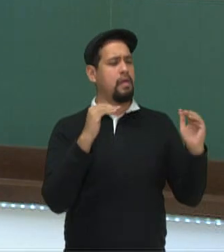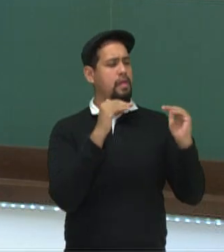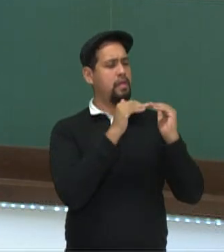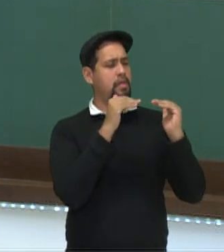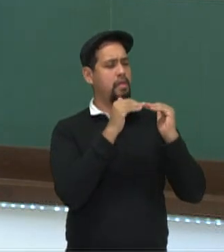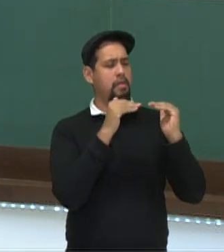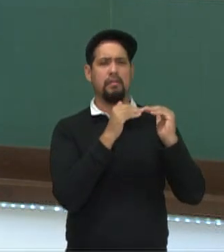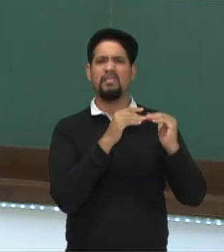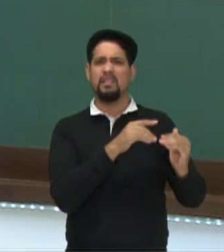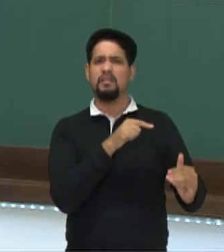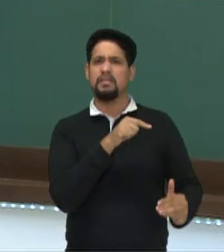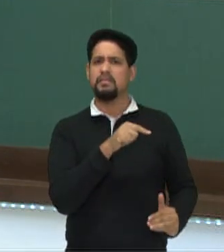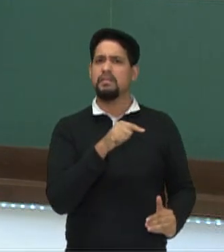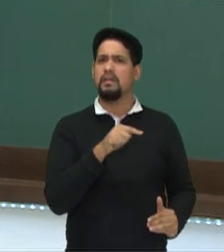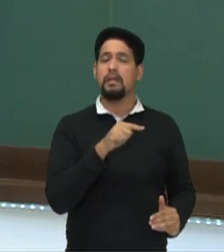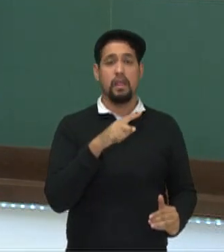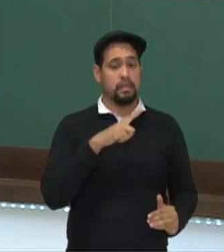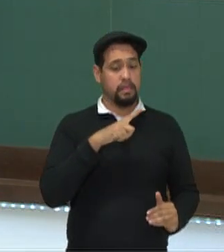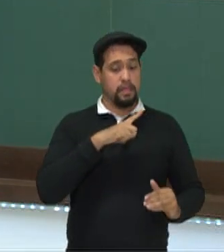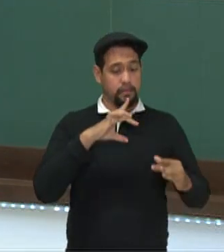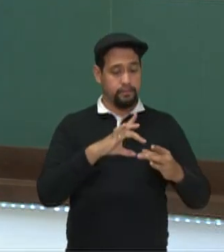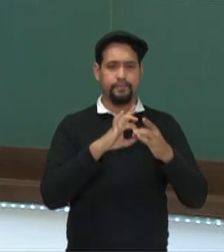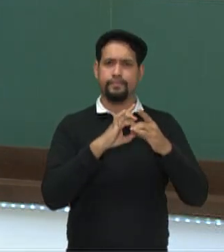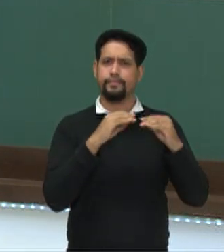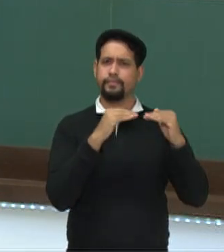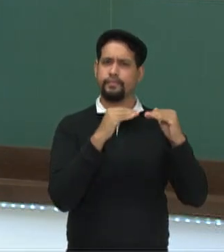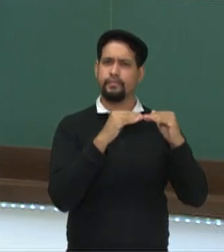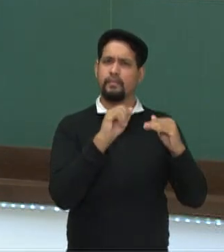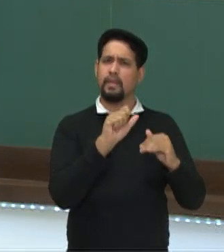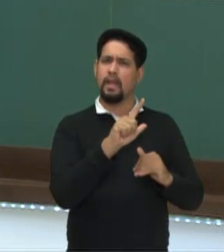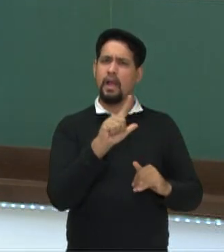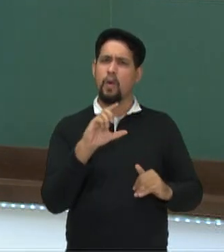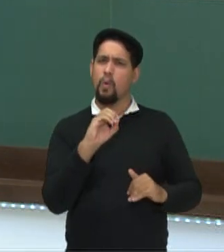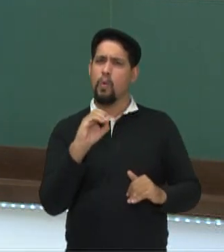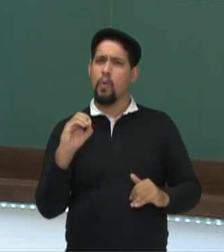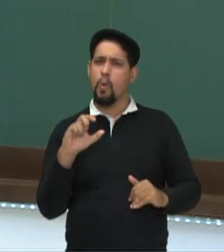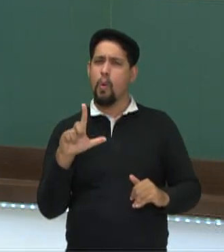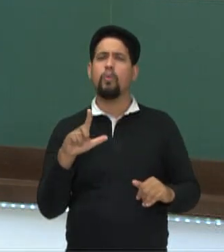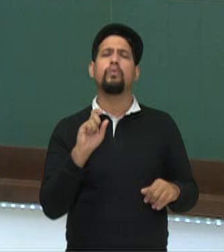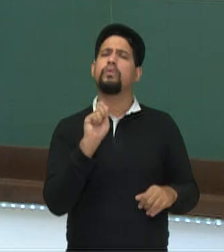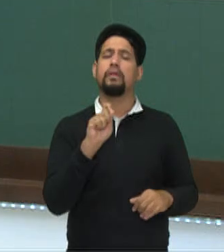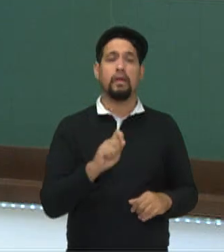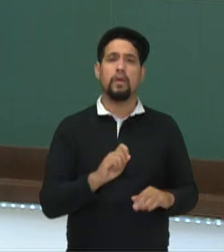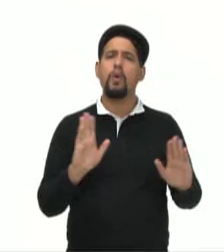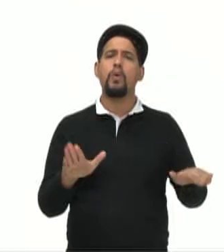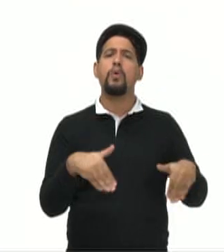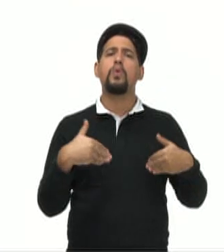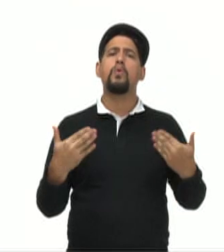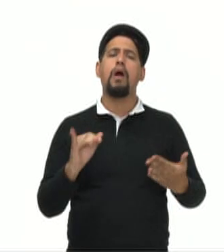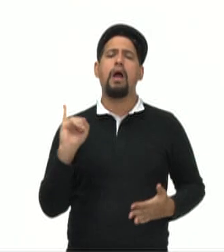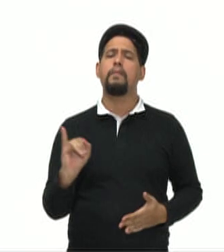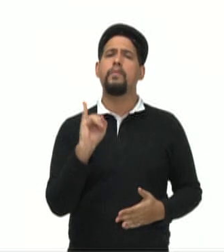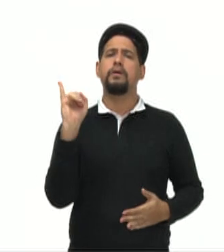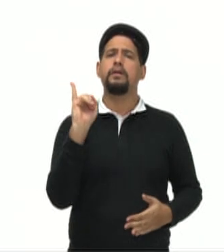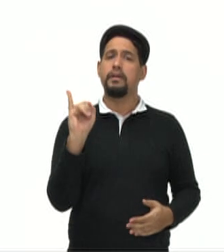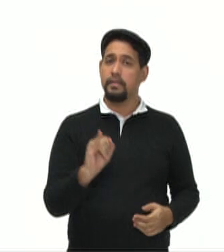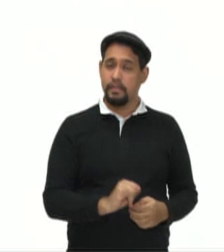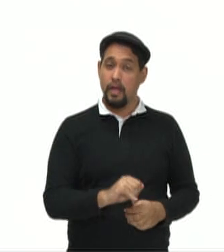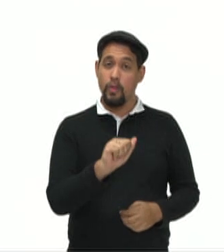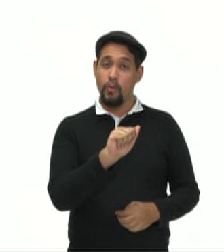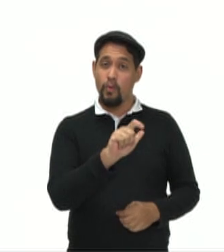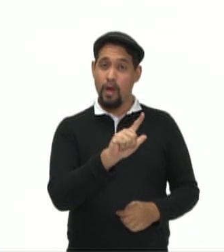ela para ser pertencente à função química álcool? E qual a importância do álcool em